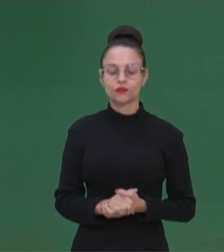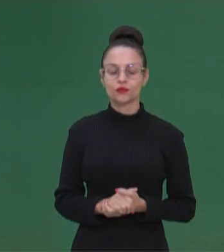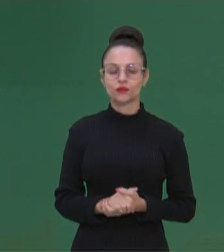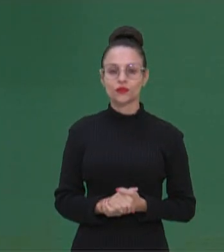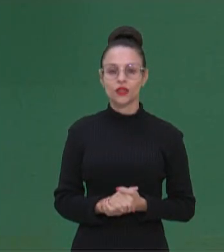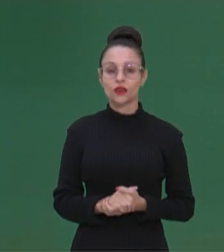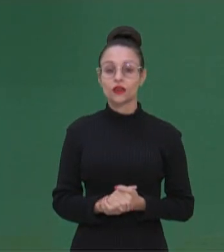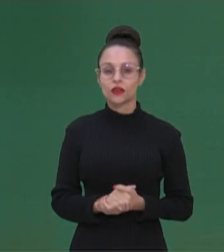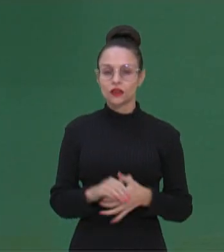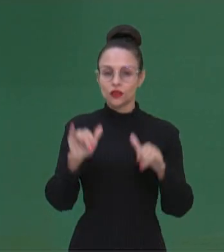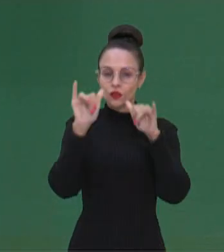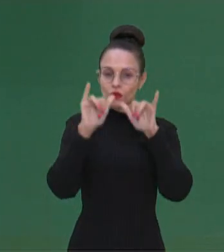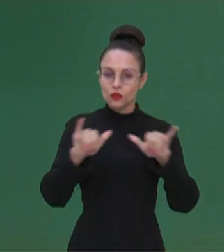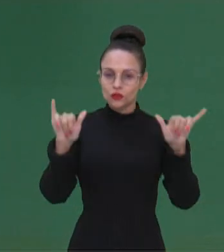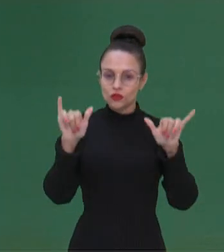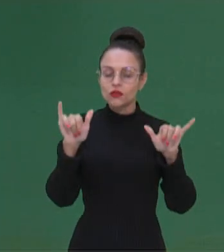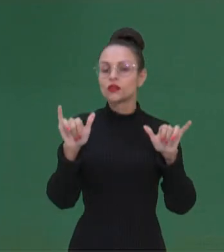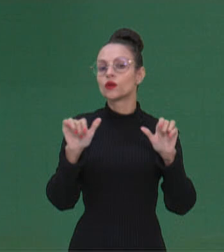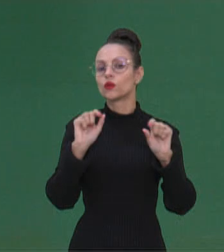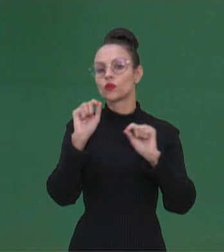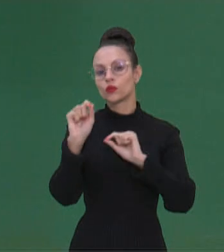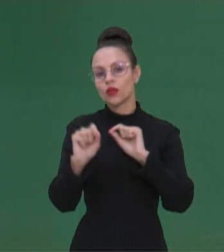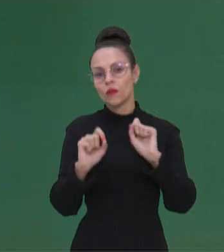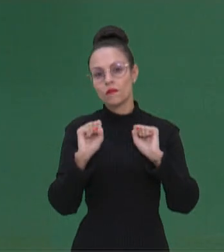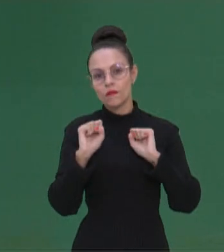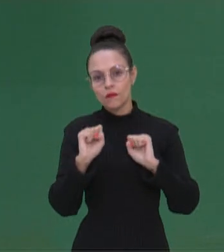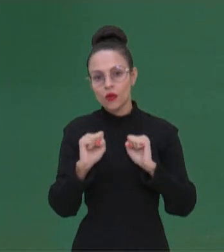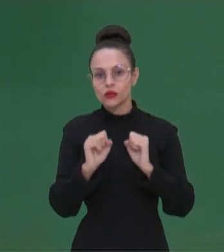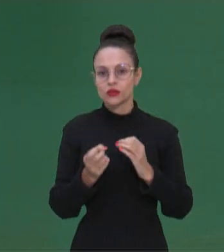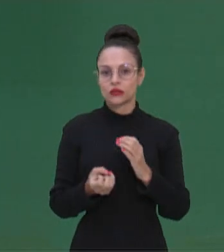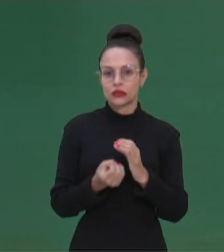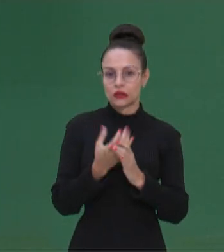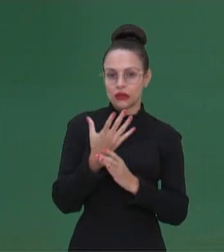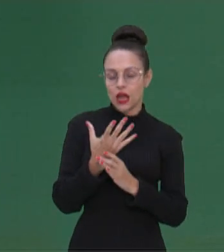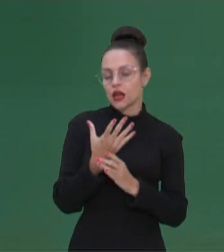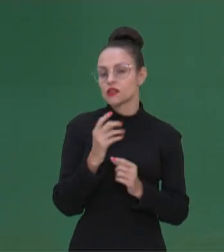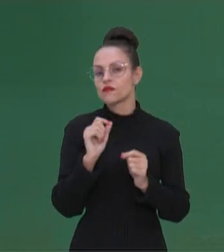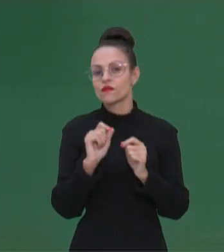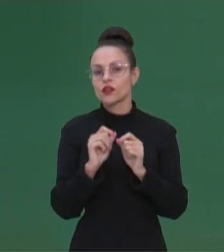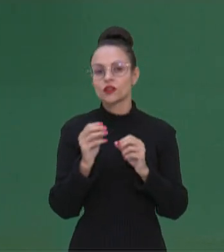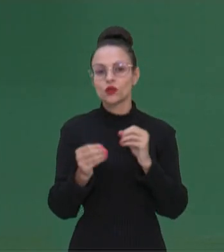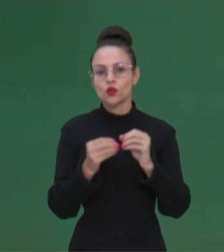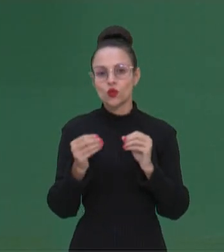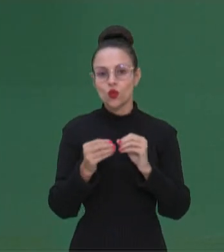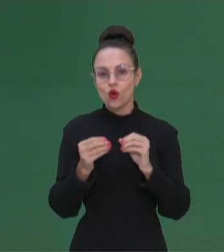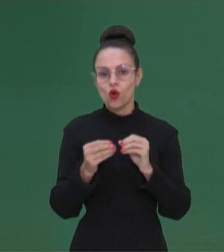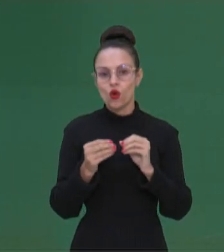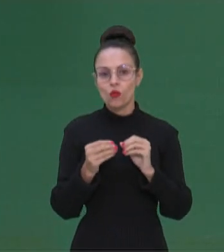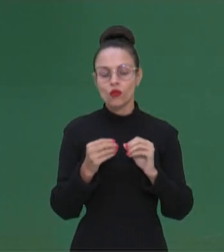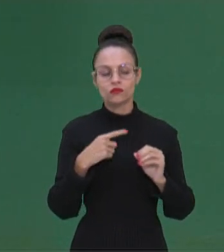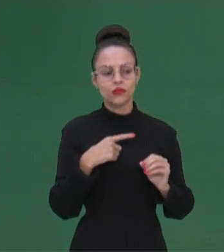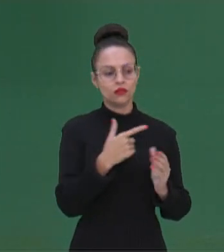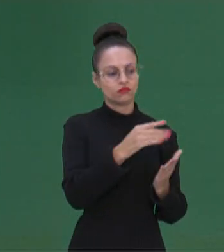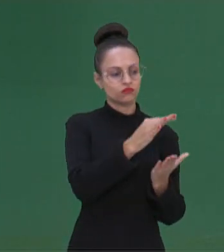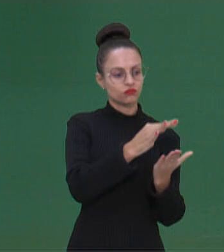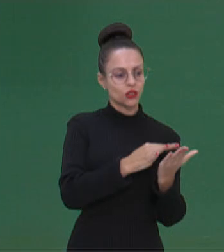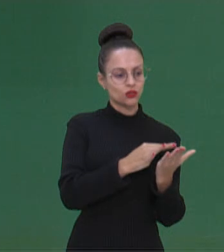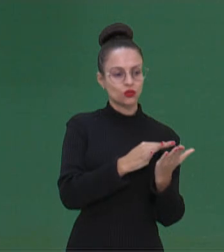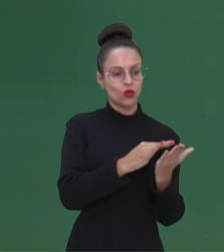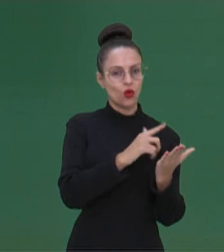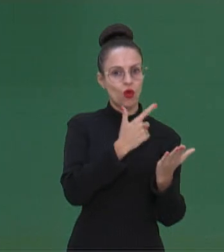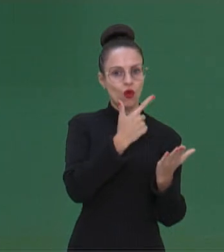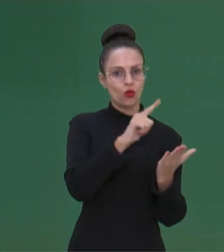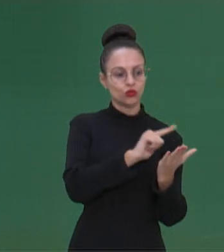notícia, pessoal, ela pode ser feita, criada a partir de outros gêneros textuais. Uma